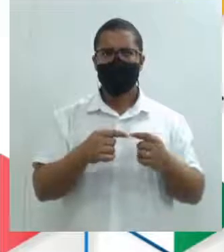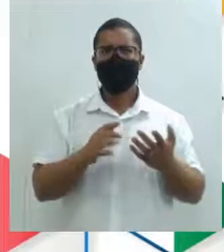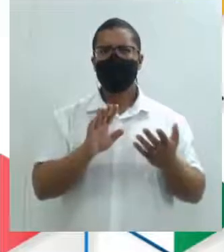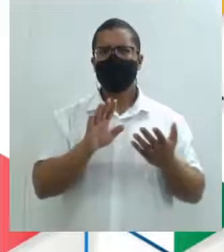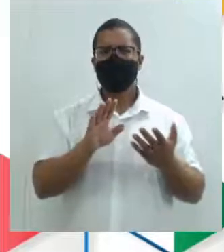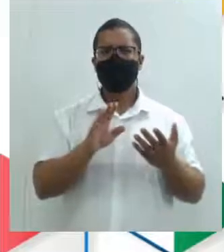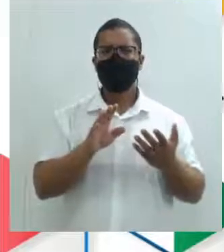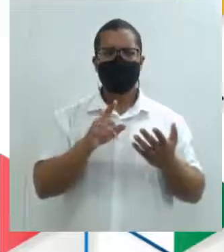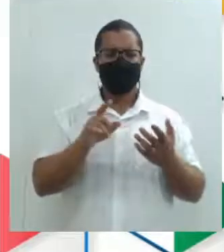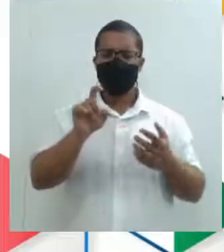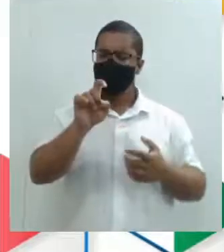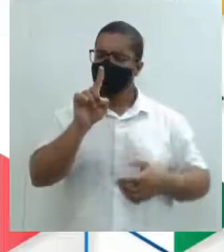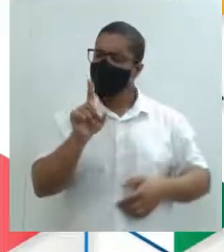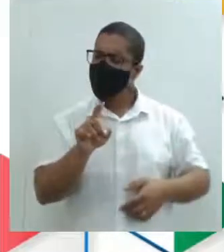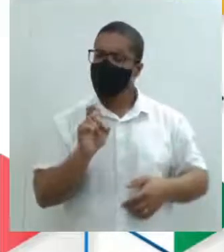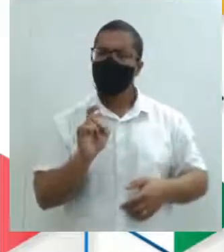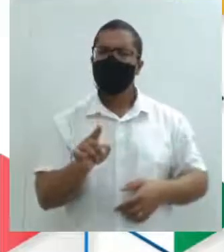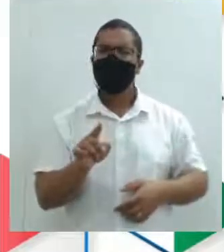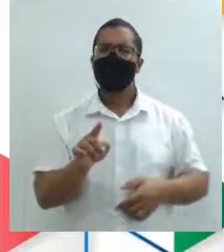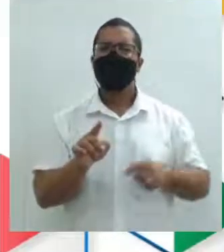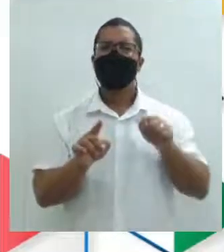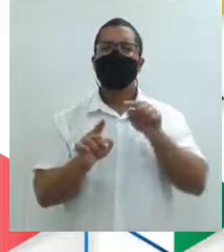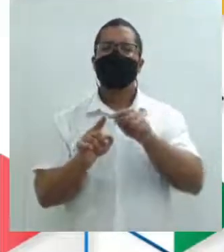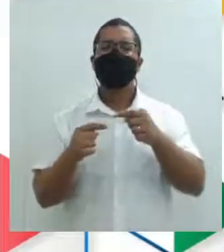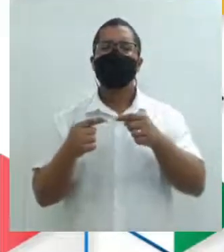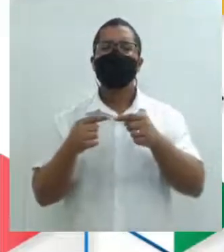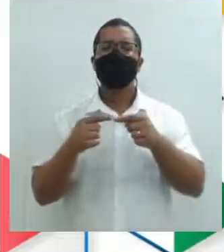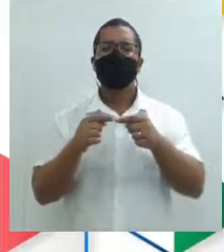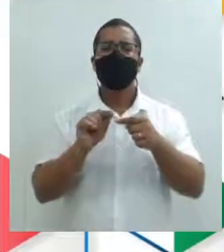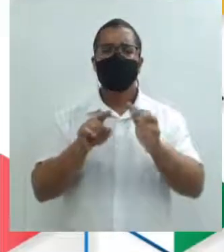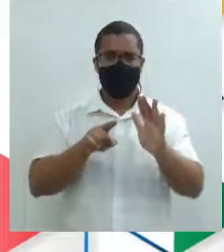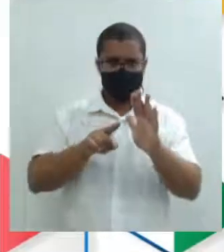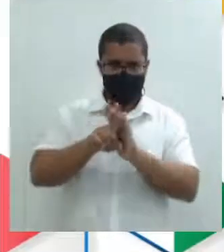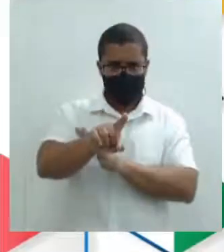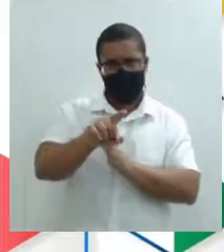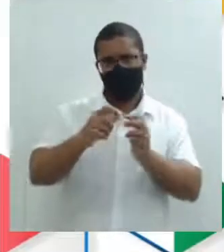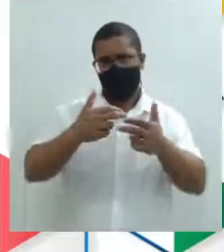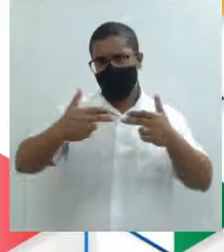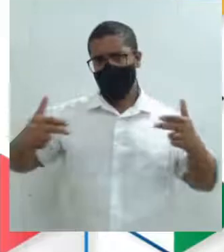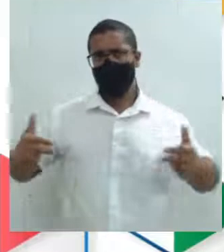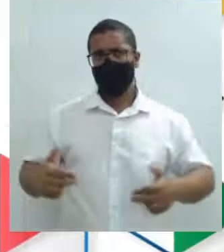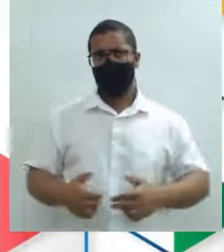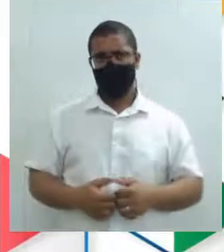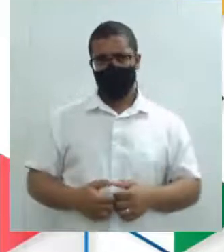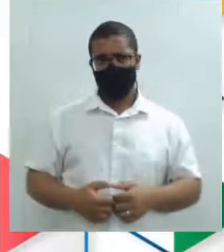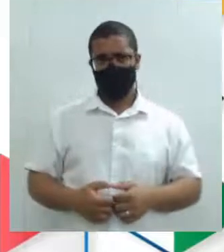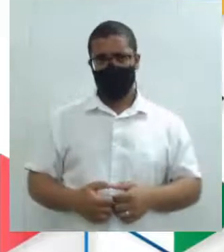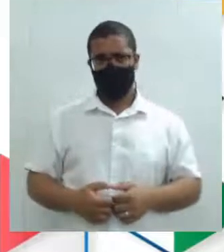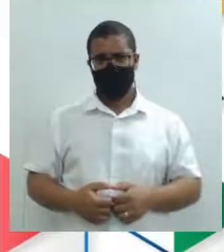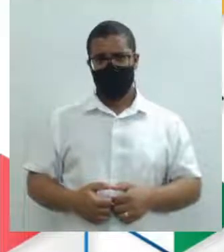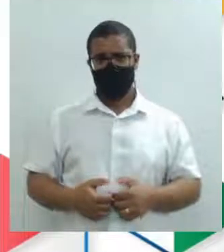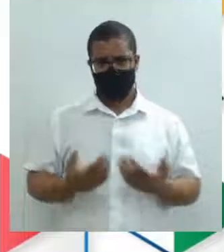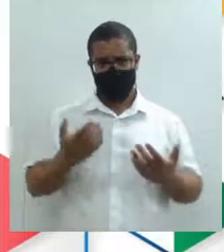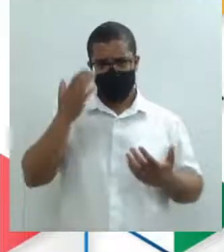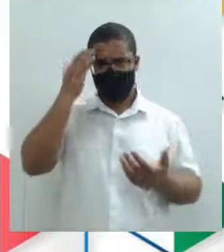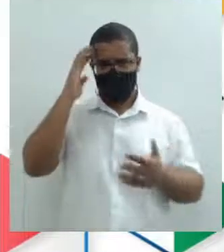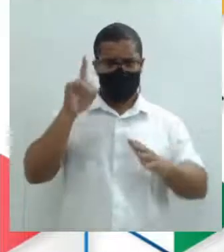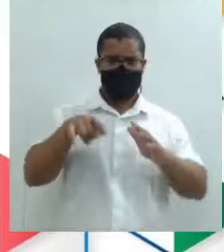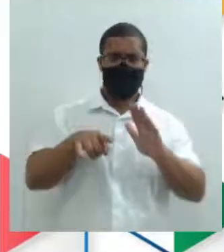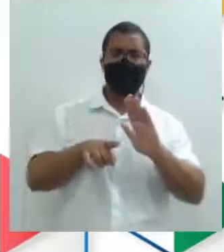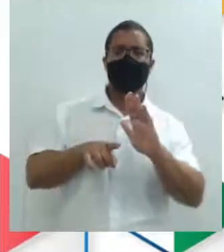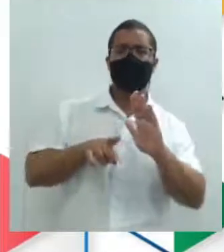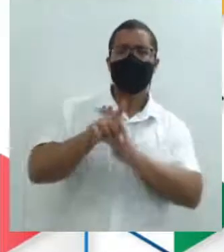interrogação que foi utilizado, normalmente é para você perguntar sobre algo, né? O sinal de interrogação é uma pergunta, é